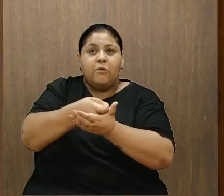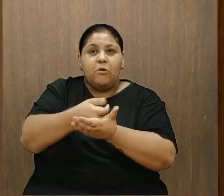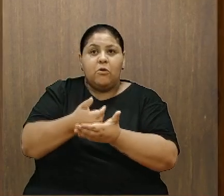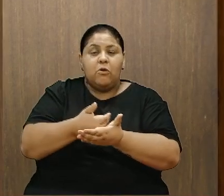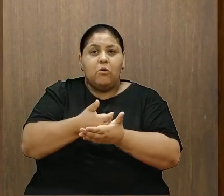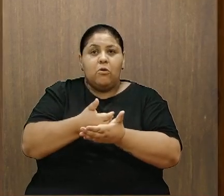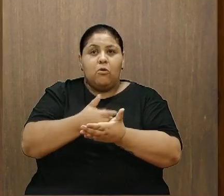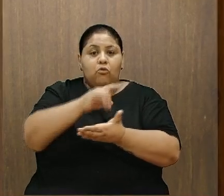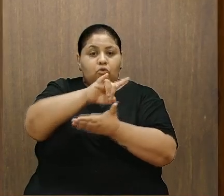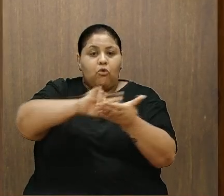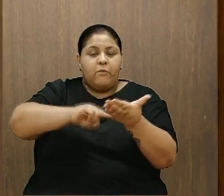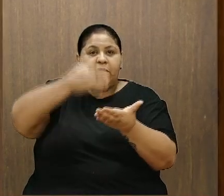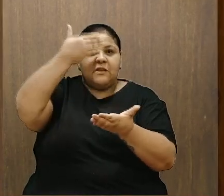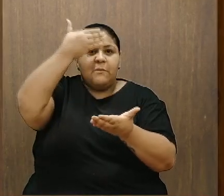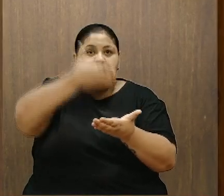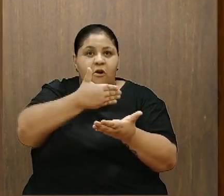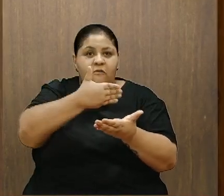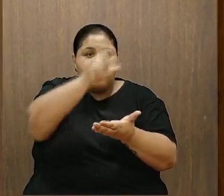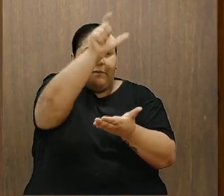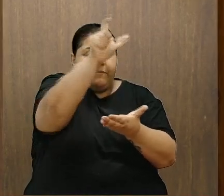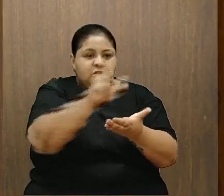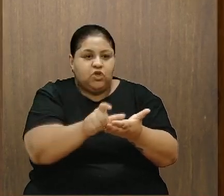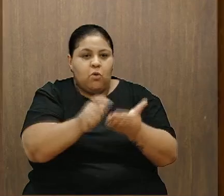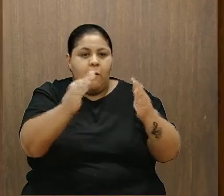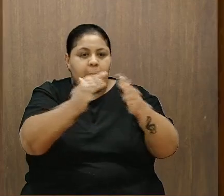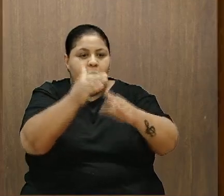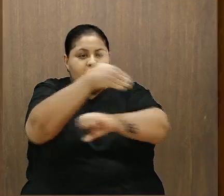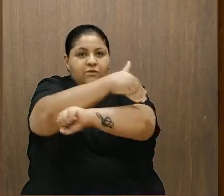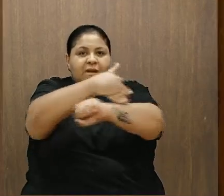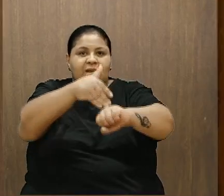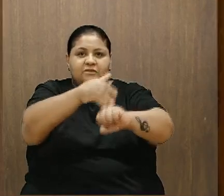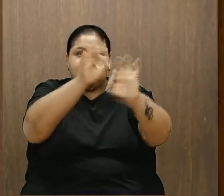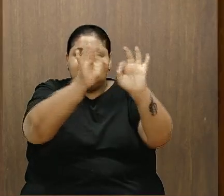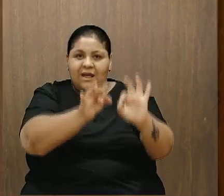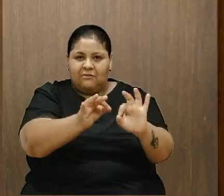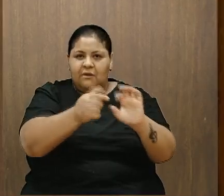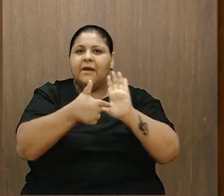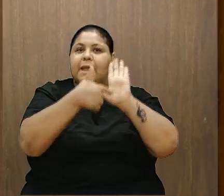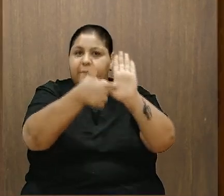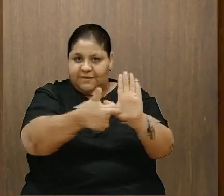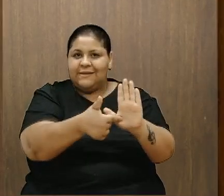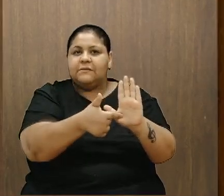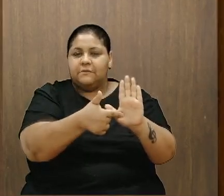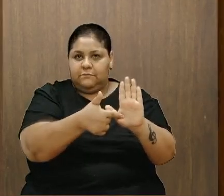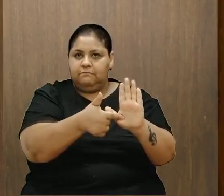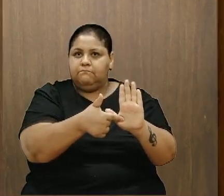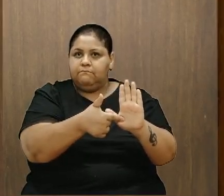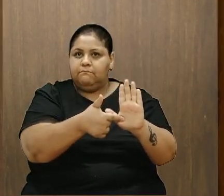um crime, porque senão toda a oportunidade sobra para a Secretaria de Educação,